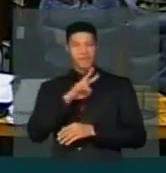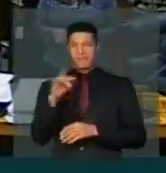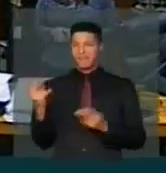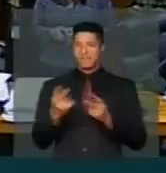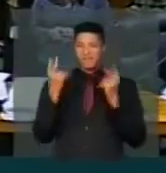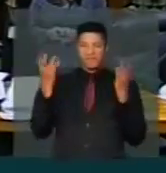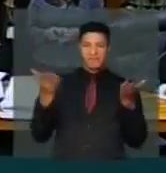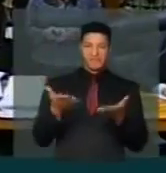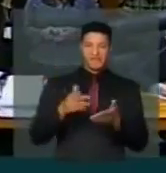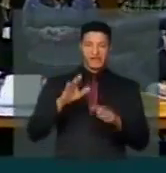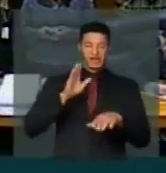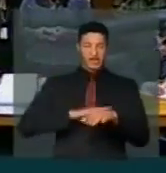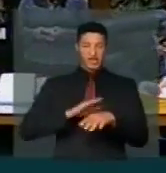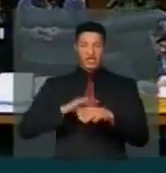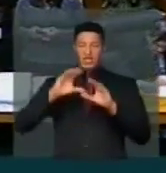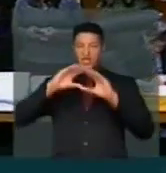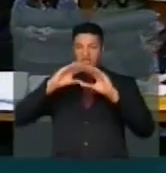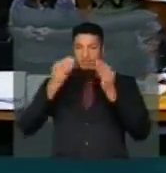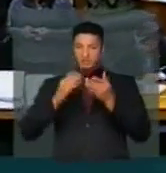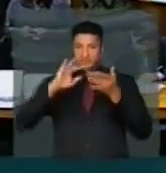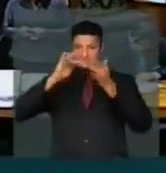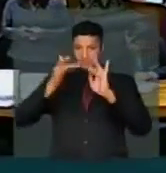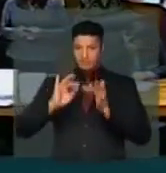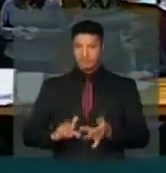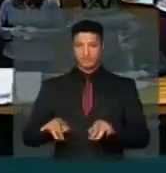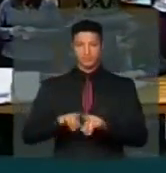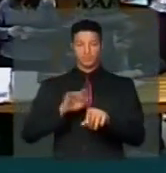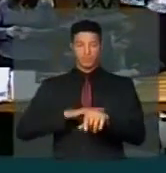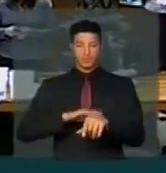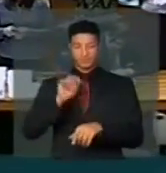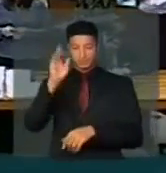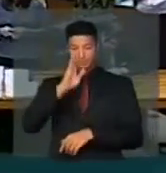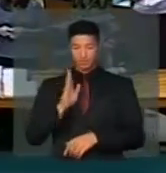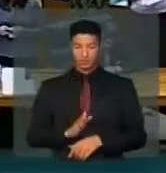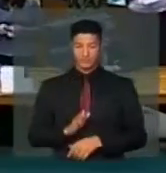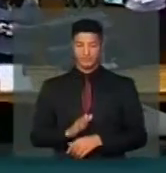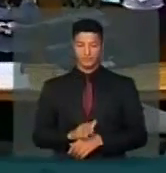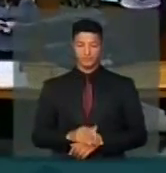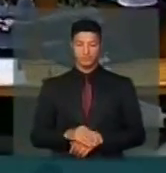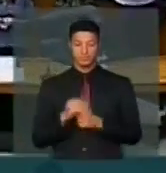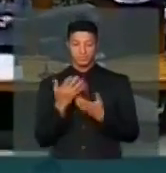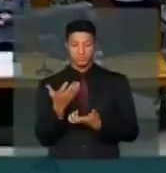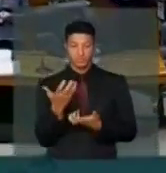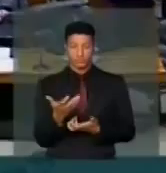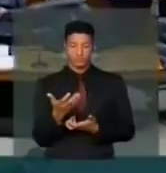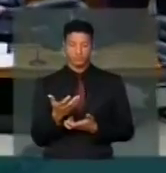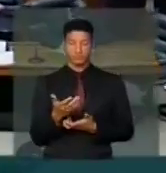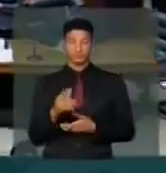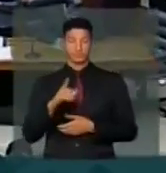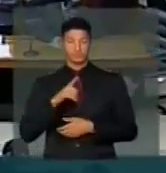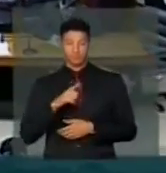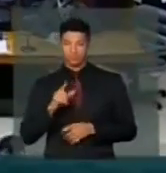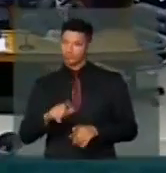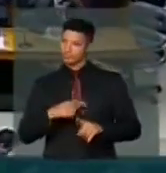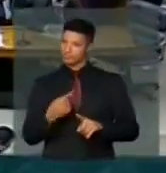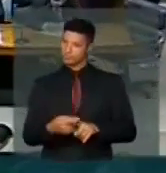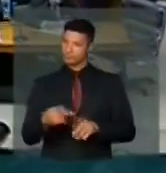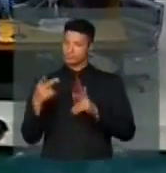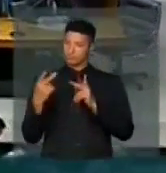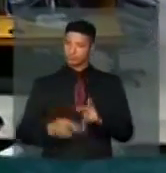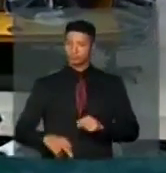vale hoje em tempo de globalização e em tempo em que o Brasil quer e vem tendo uma maior